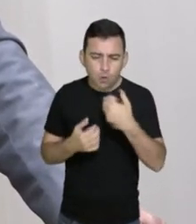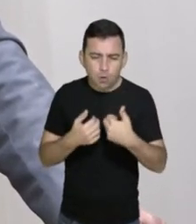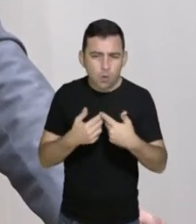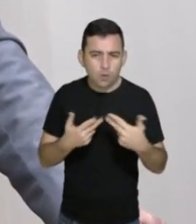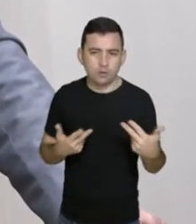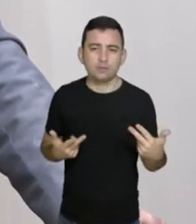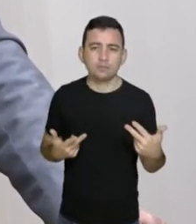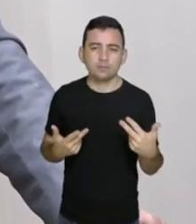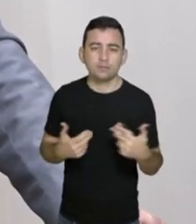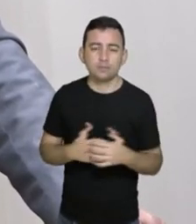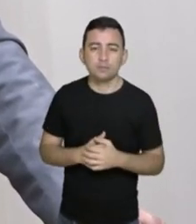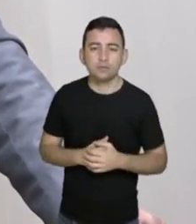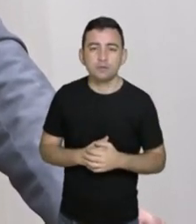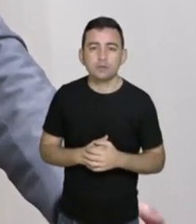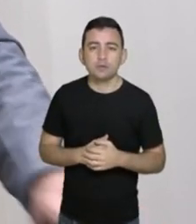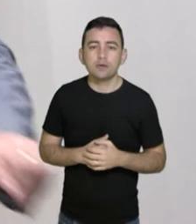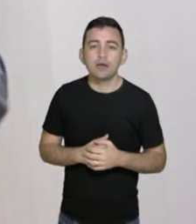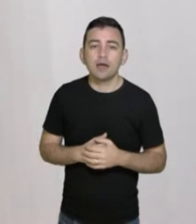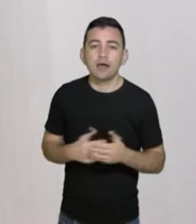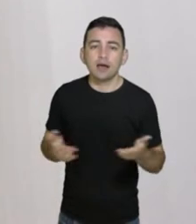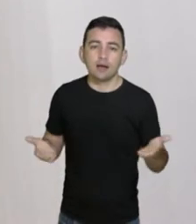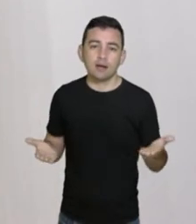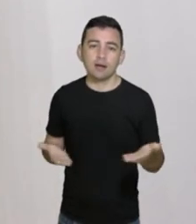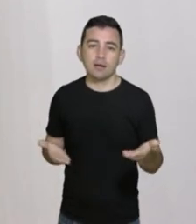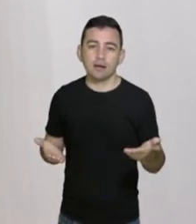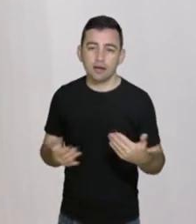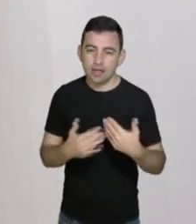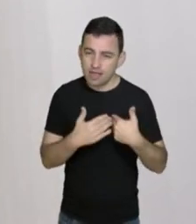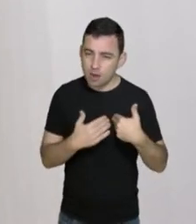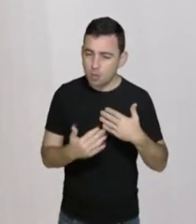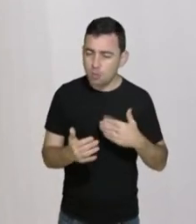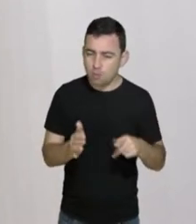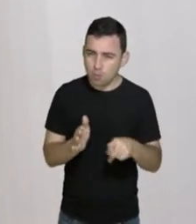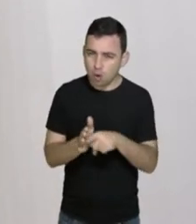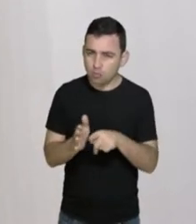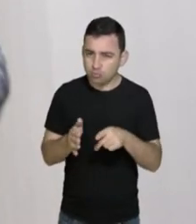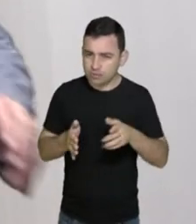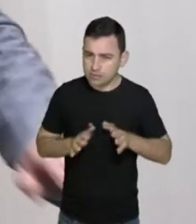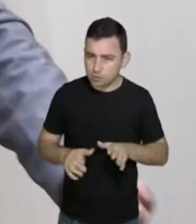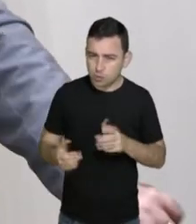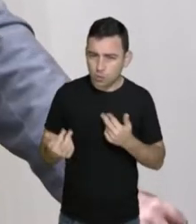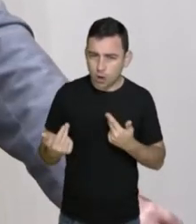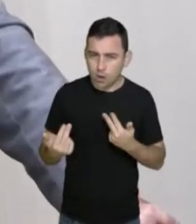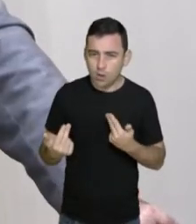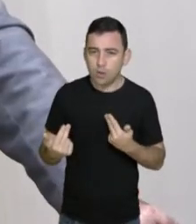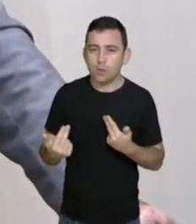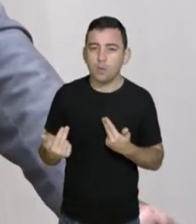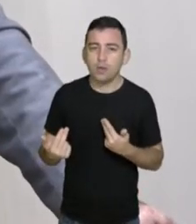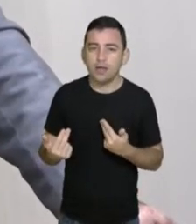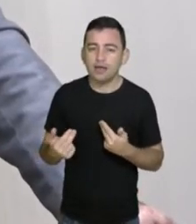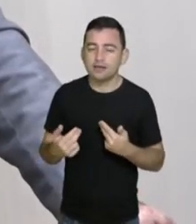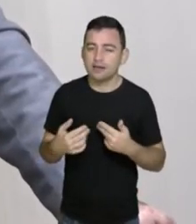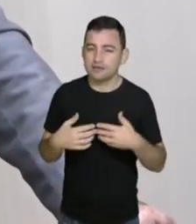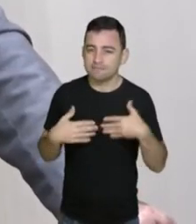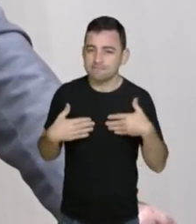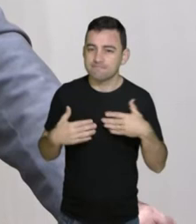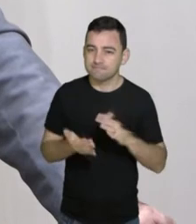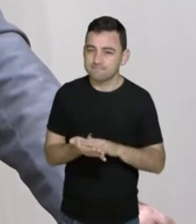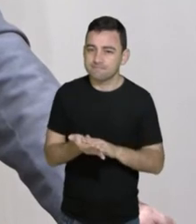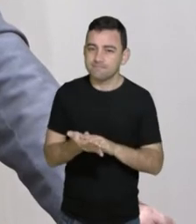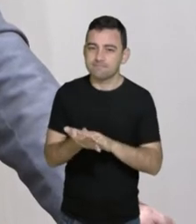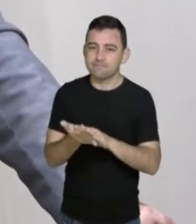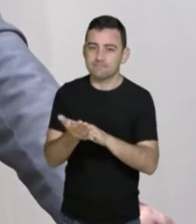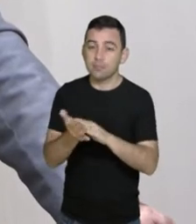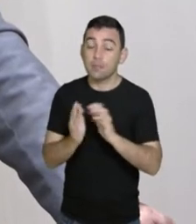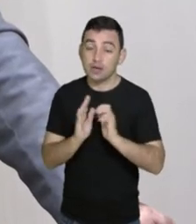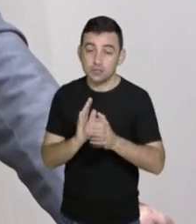fica aqui, como seu conterrâneo, a nossa homenagem também do partido